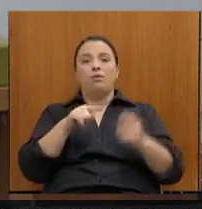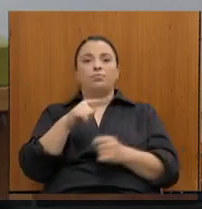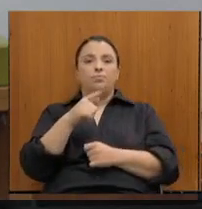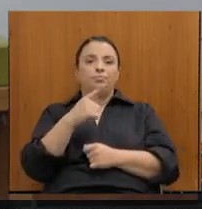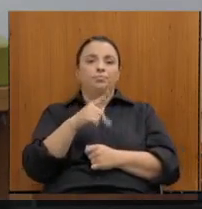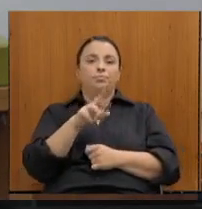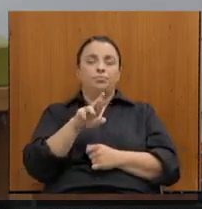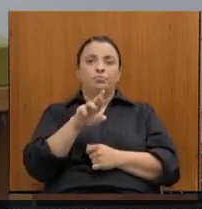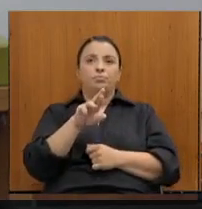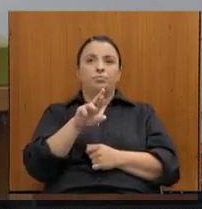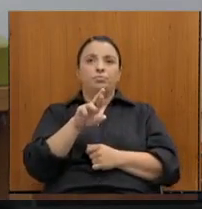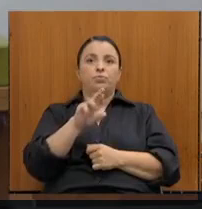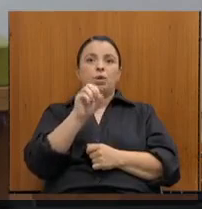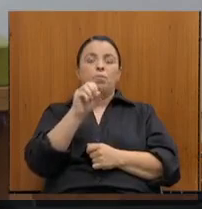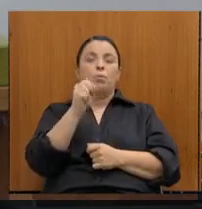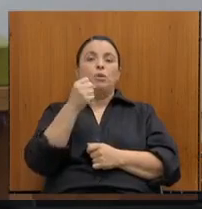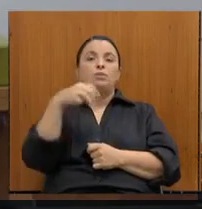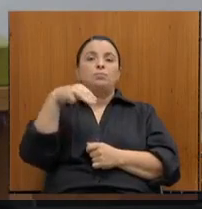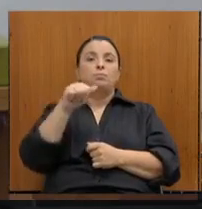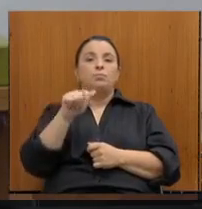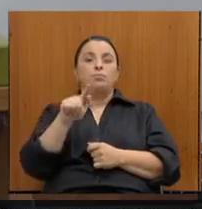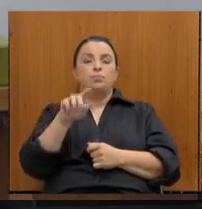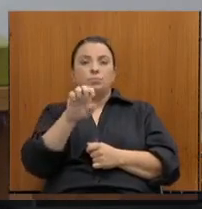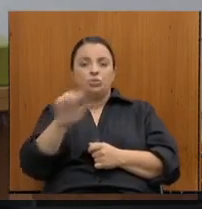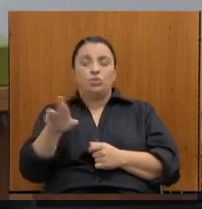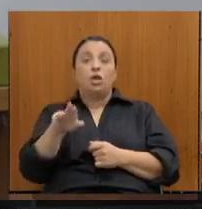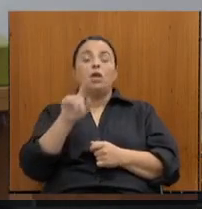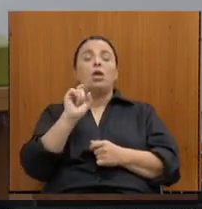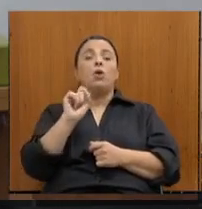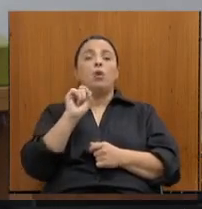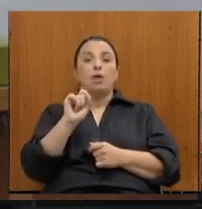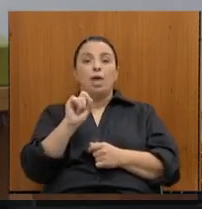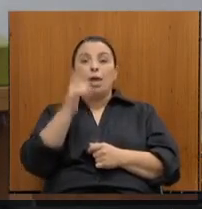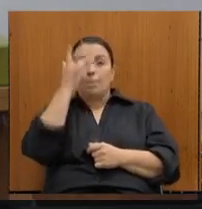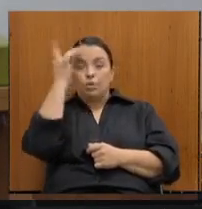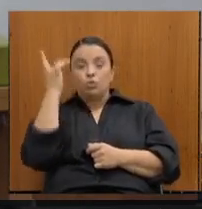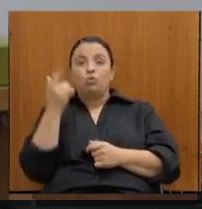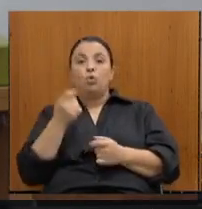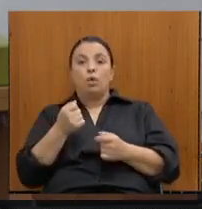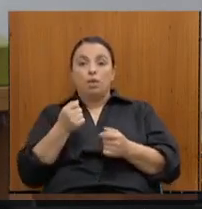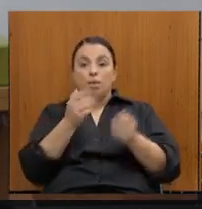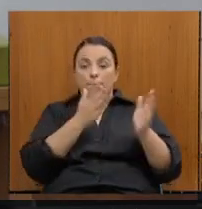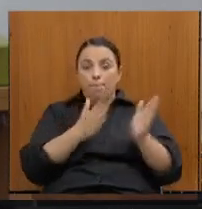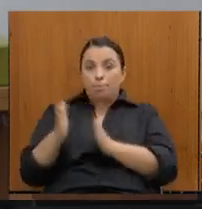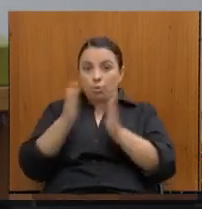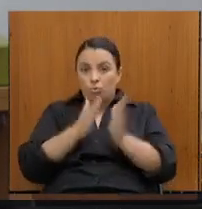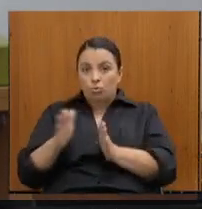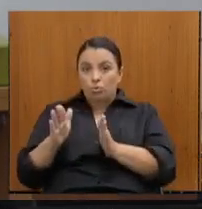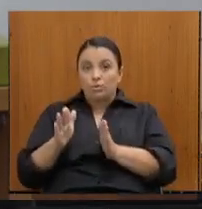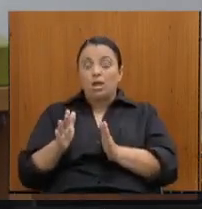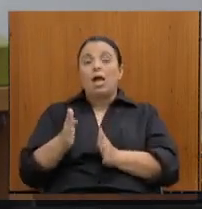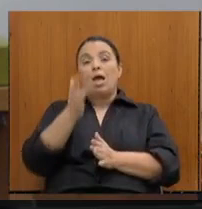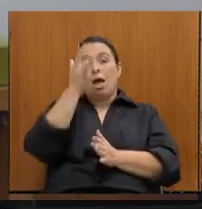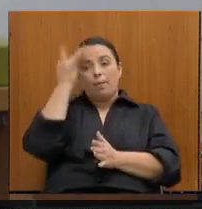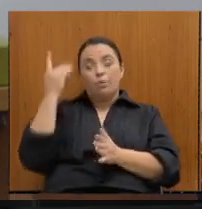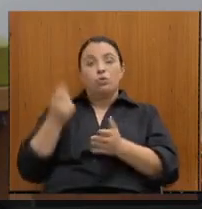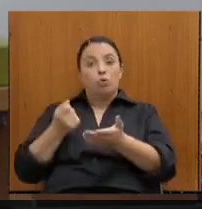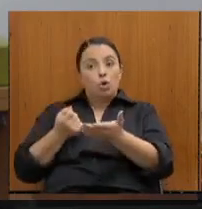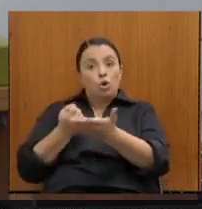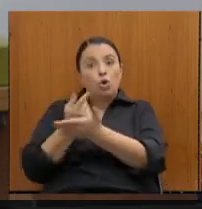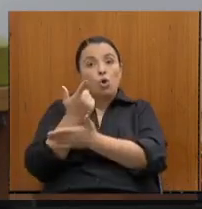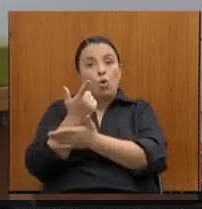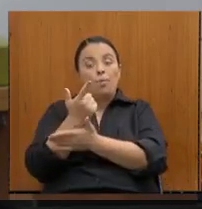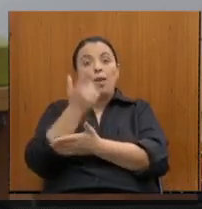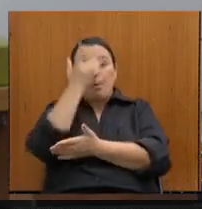é o consumidor que produz é o consumidor que consome e ao consumidor que armazena